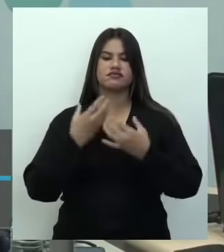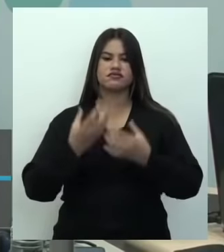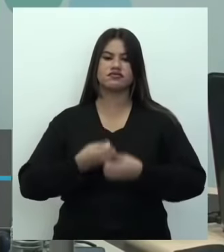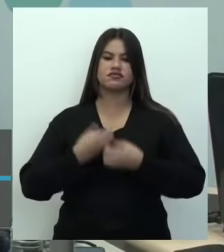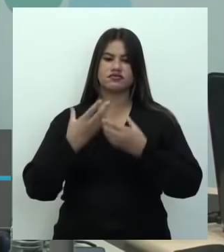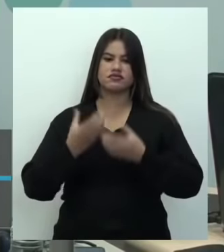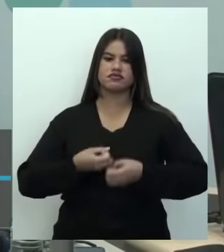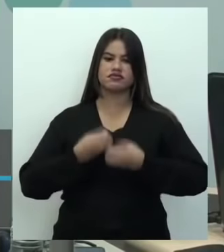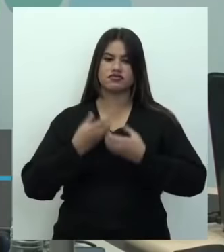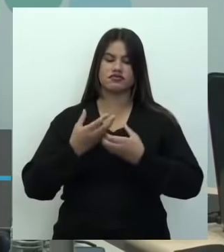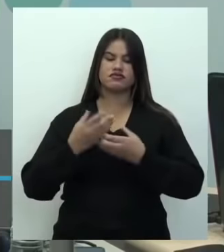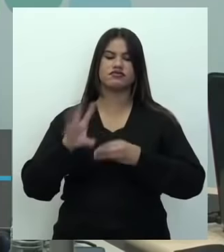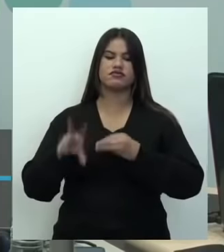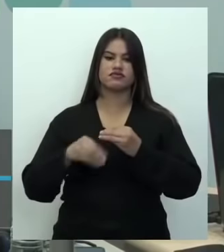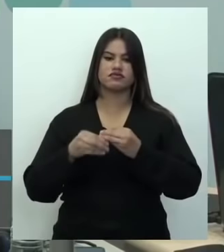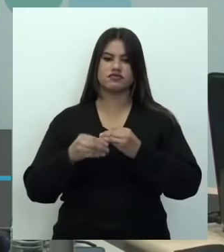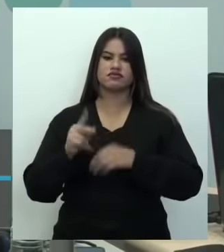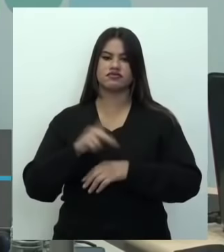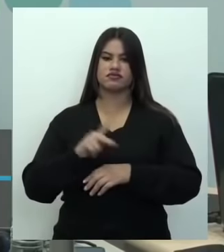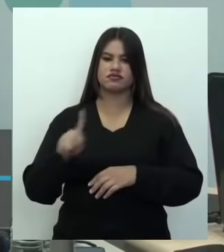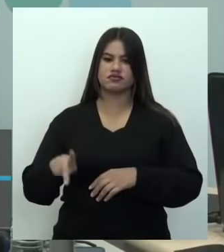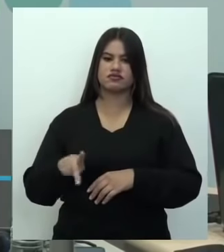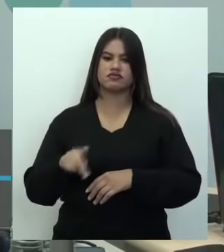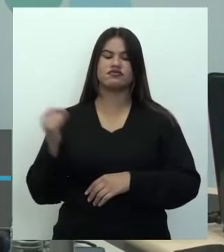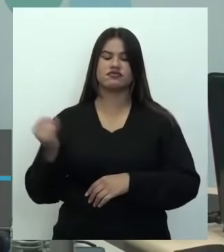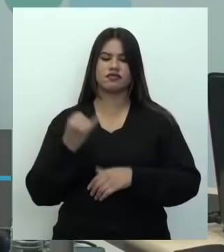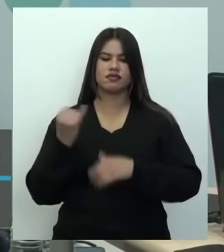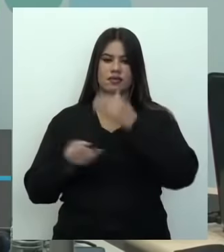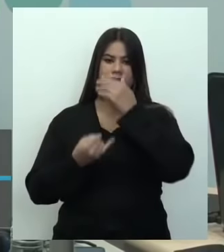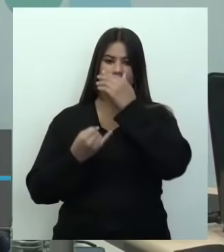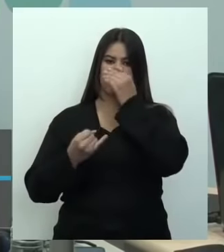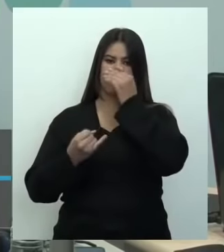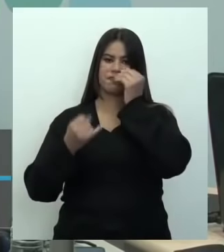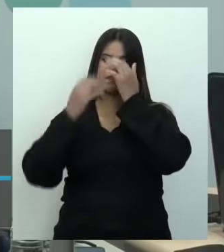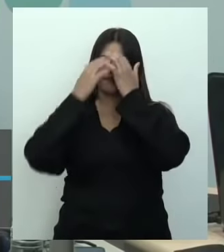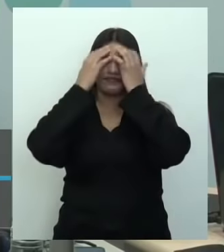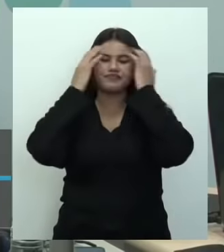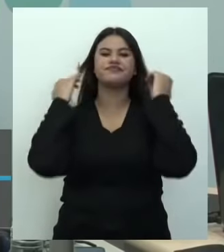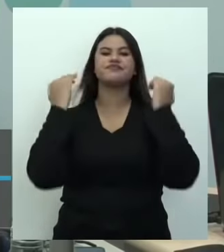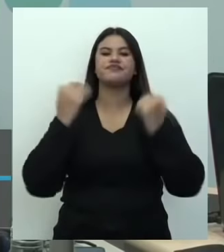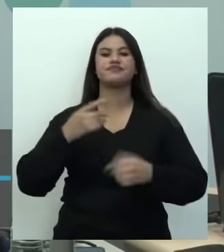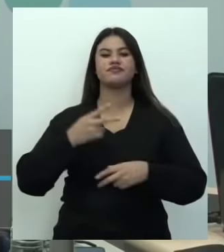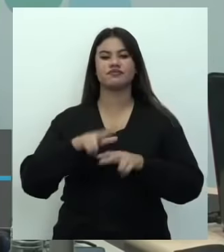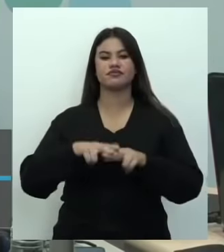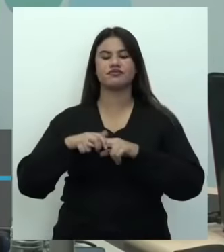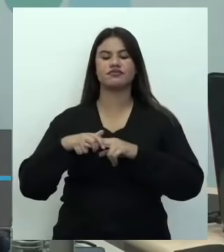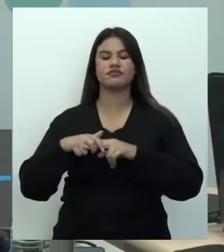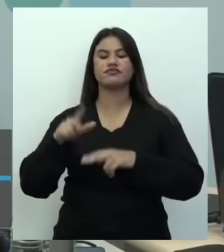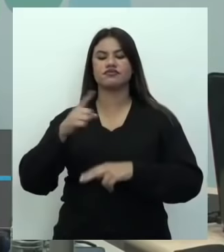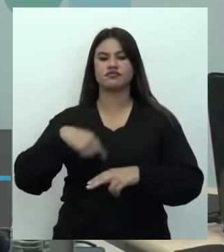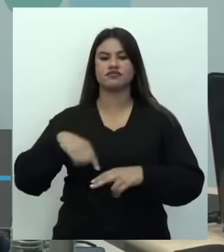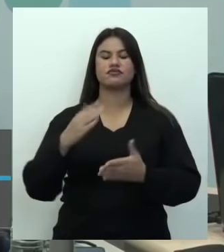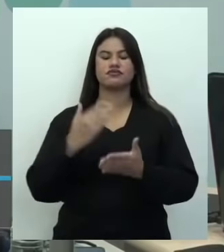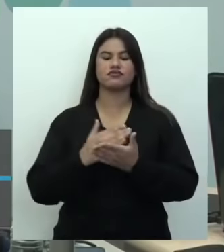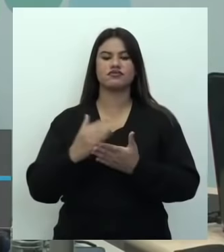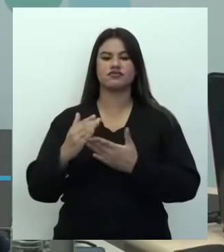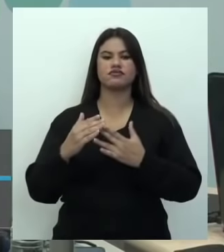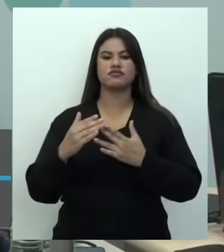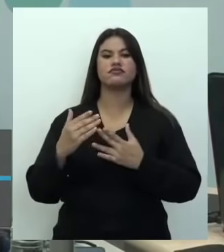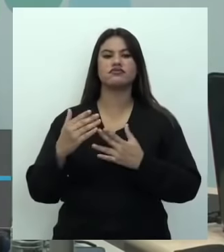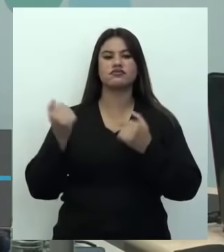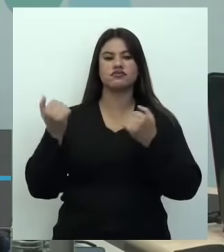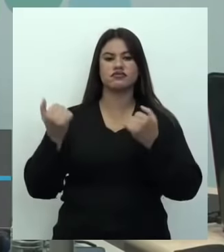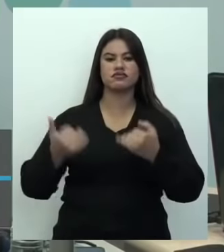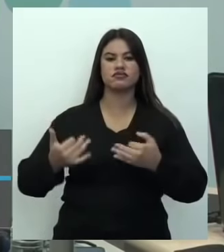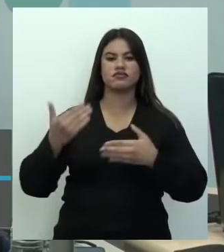das aulas dos seus professores, por isso que sempre nas aulas de geografia a gente começa com essa introdução. Lembrando que nessa aula a gente